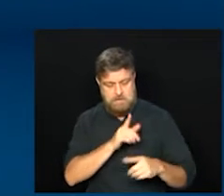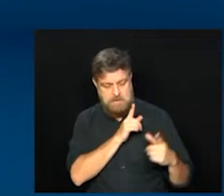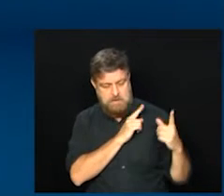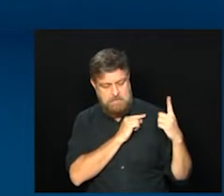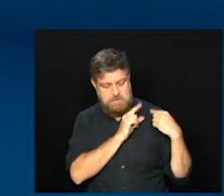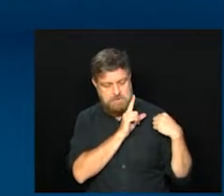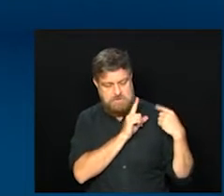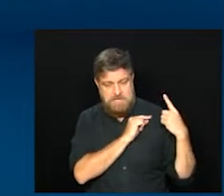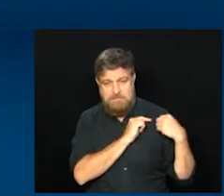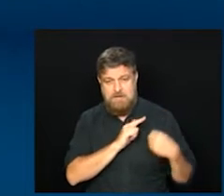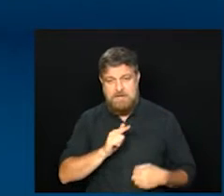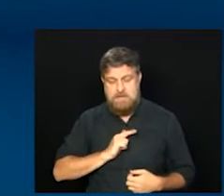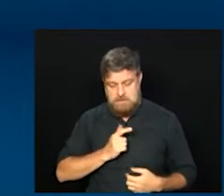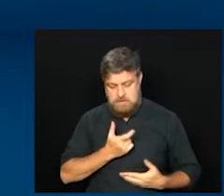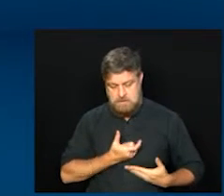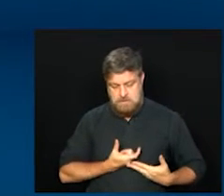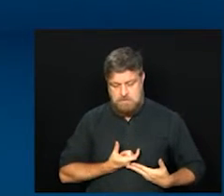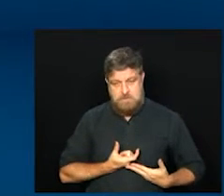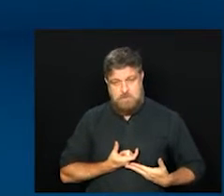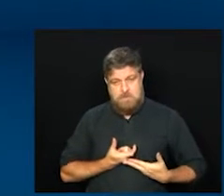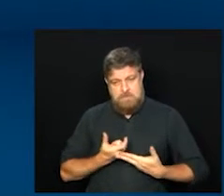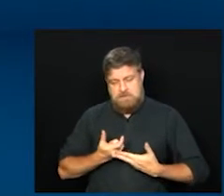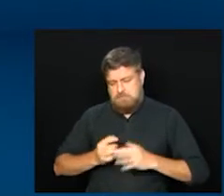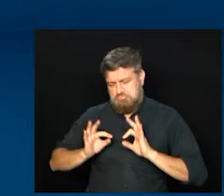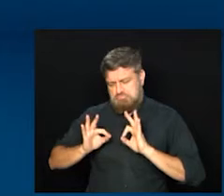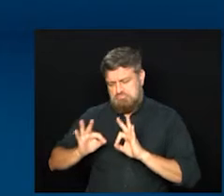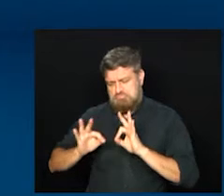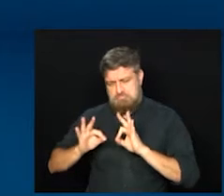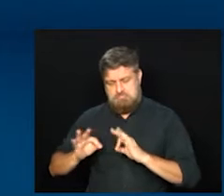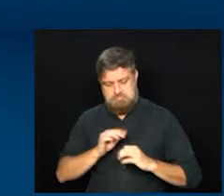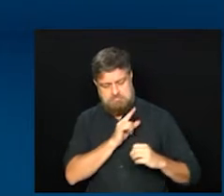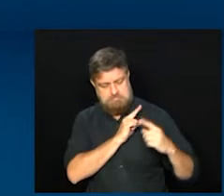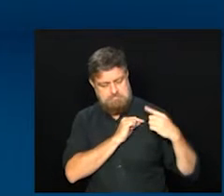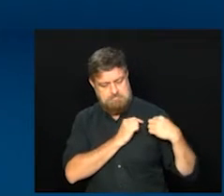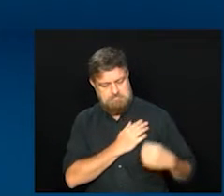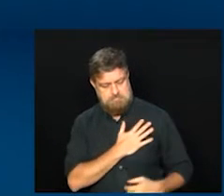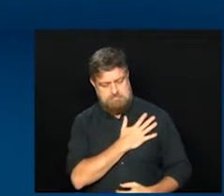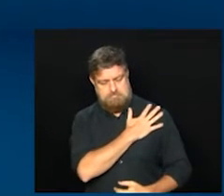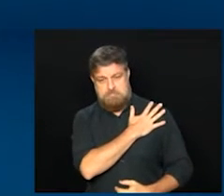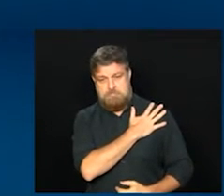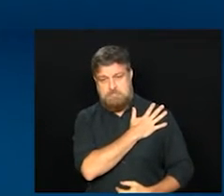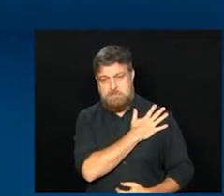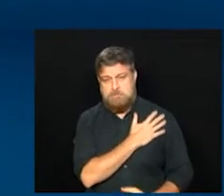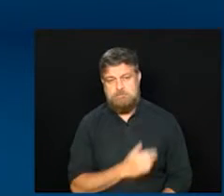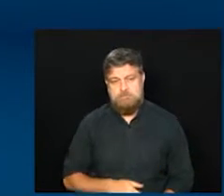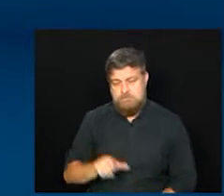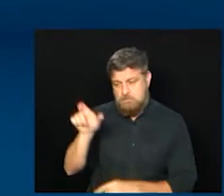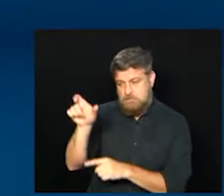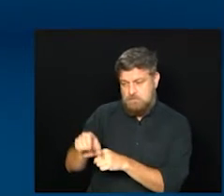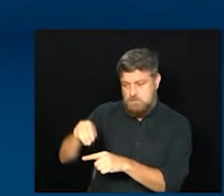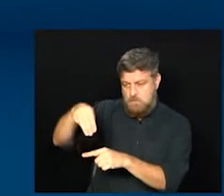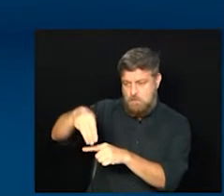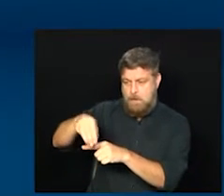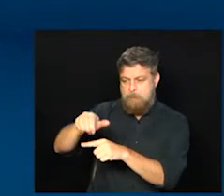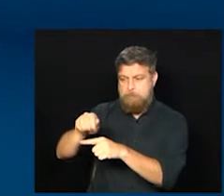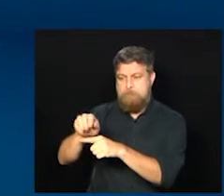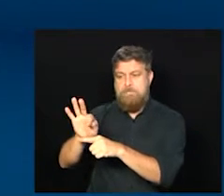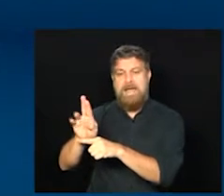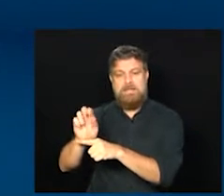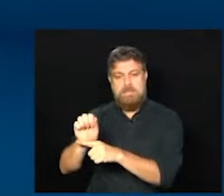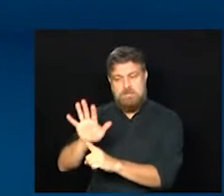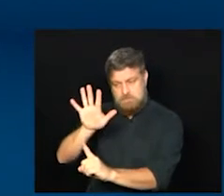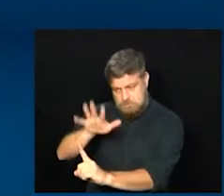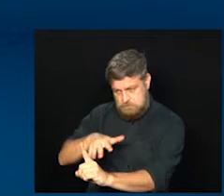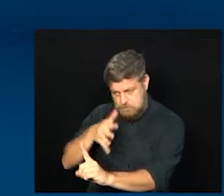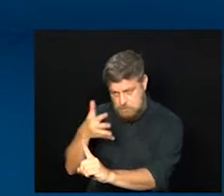que concede a medalha Exemplo Digno General Nelson Santini Júnior a Matheus Barbosa. O item 5 da pauta